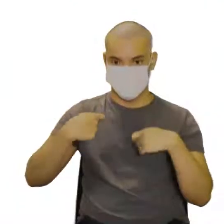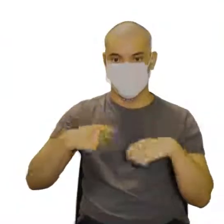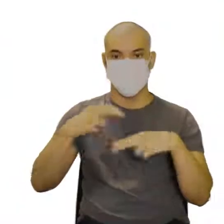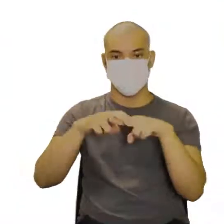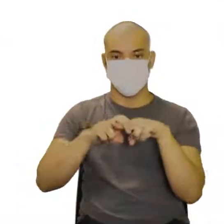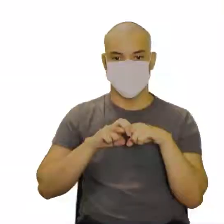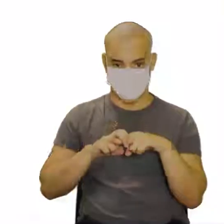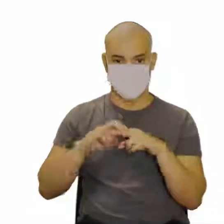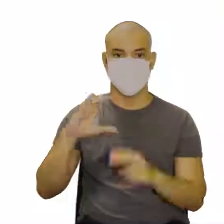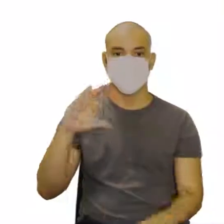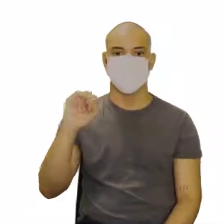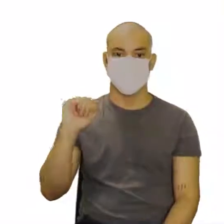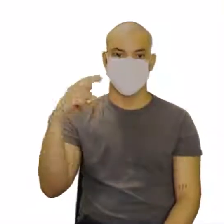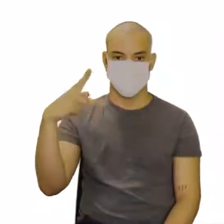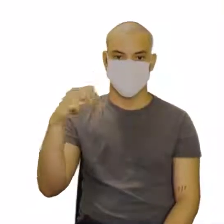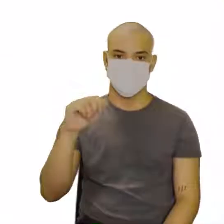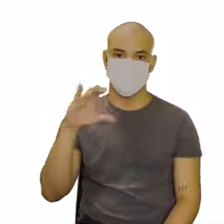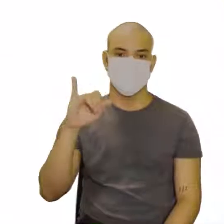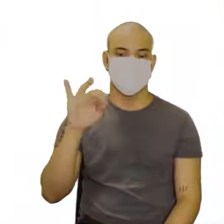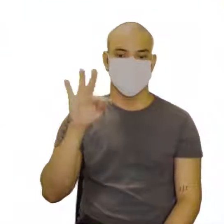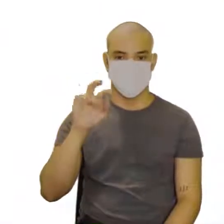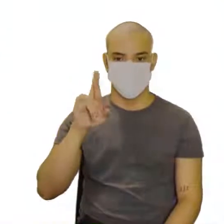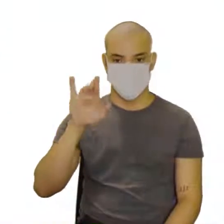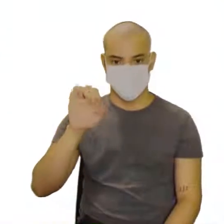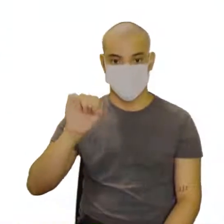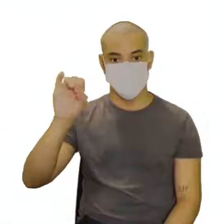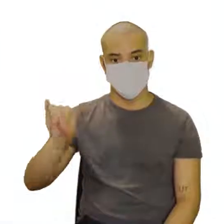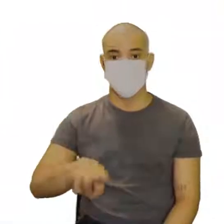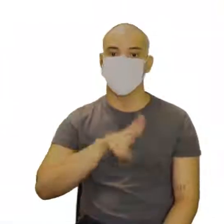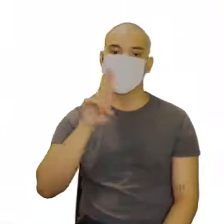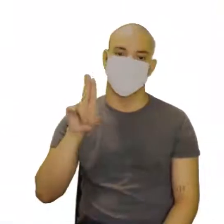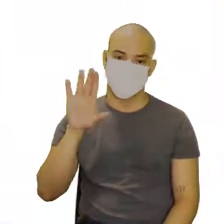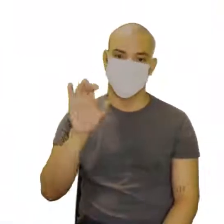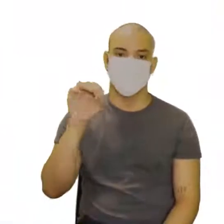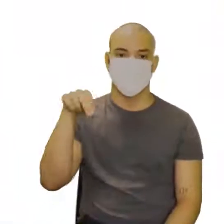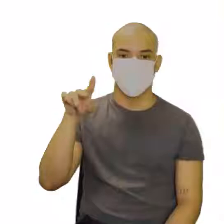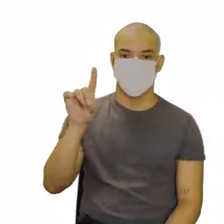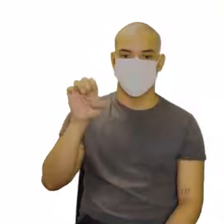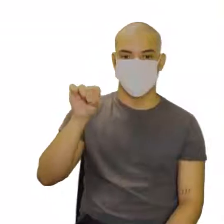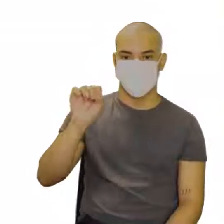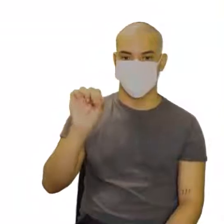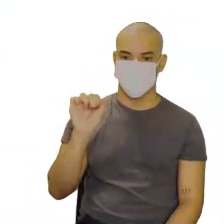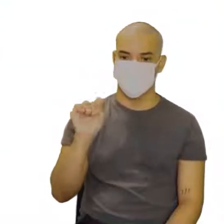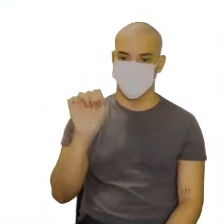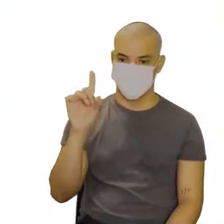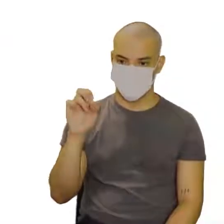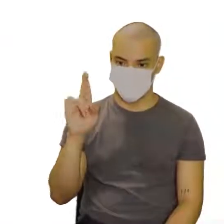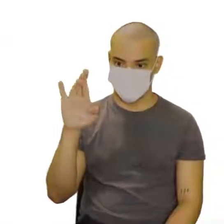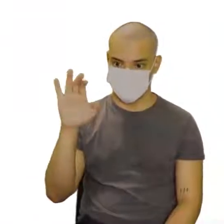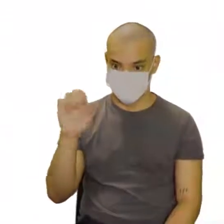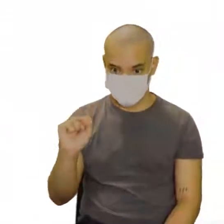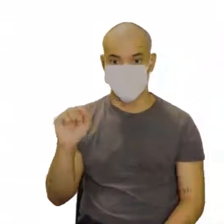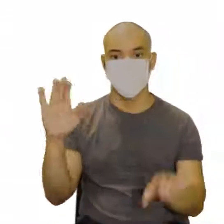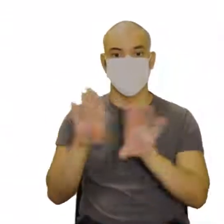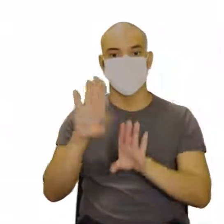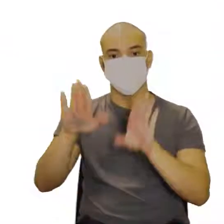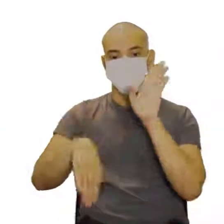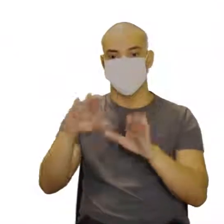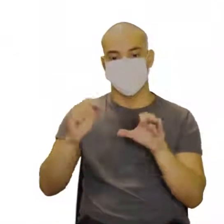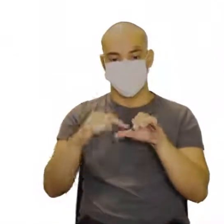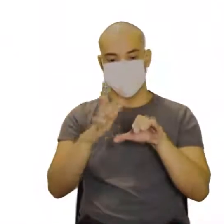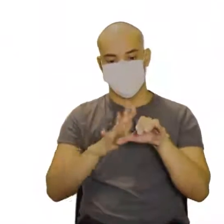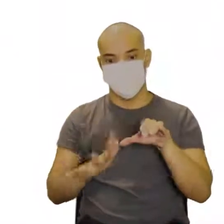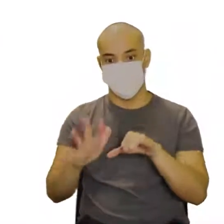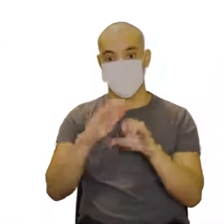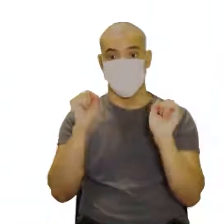Então, o capacitor ou condensador são pequenos objetos aqui, ou depende também do circuito, eles podem